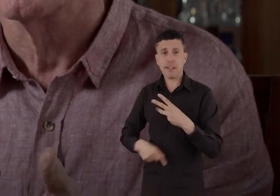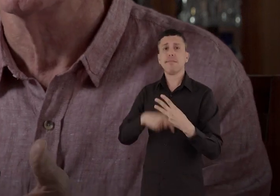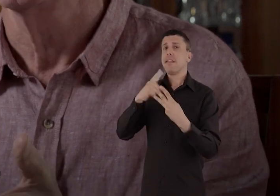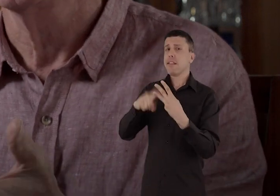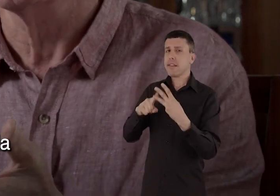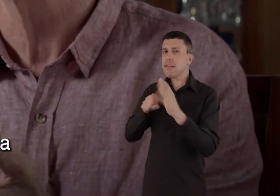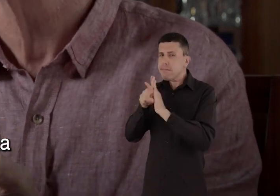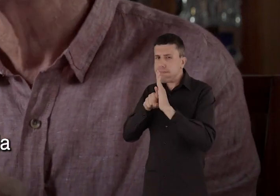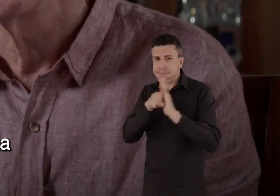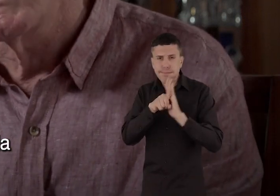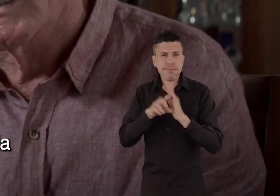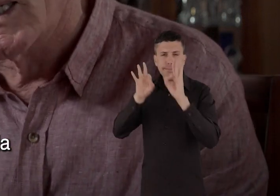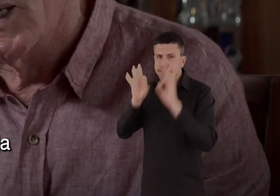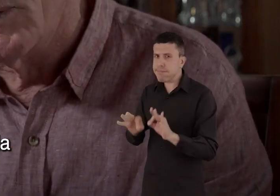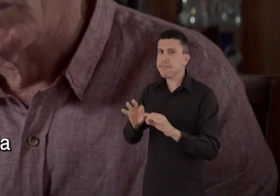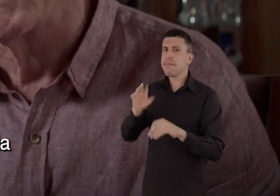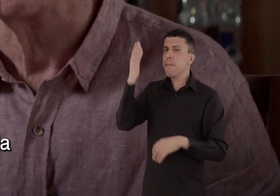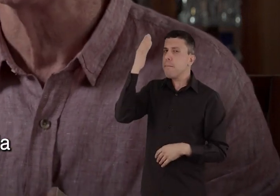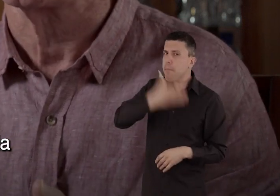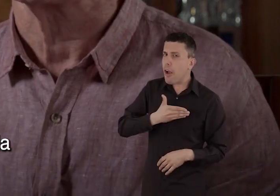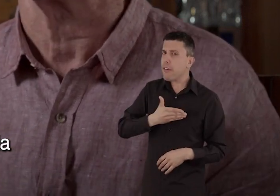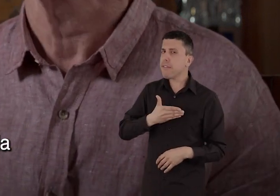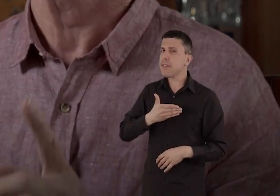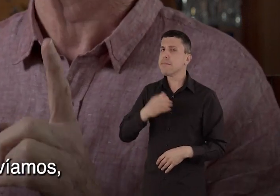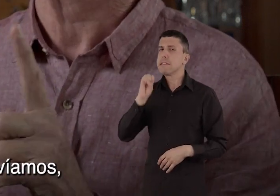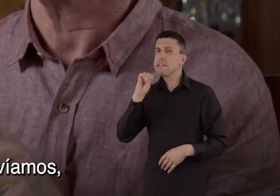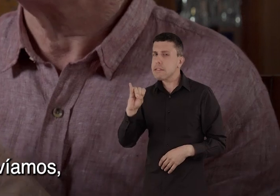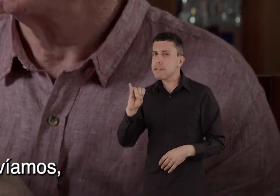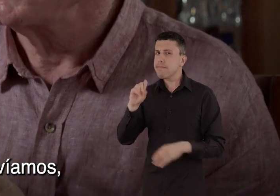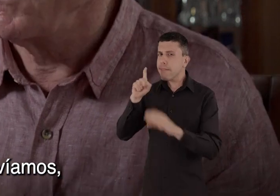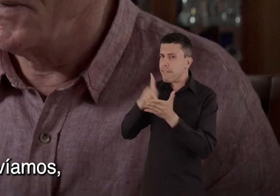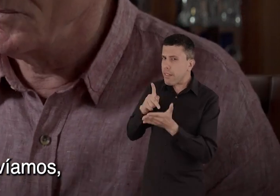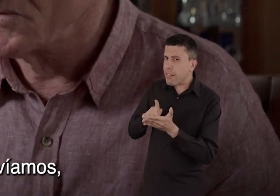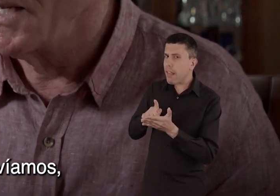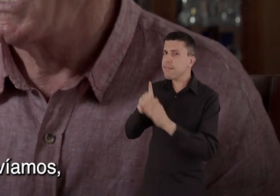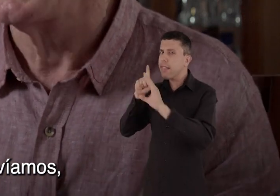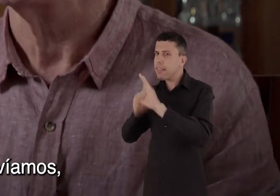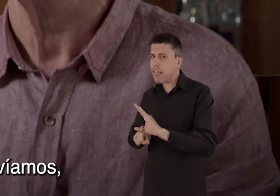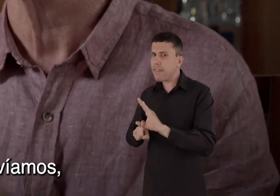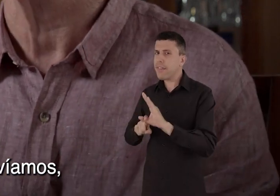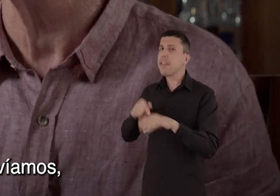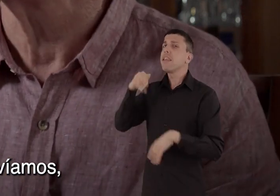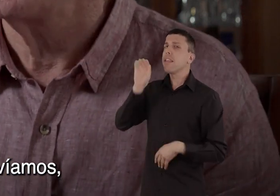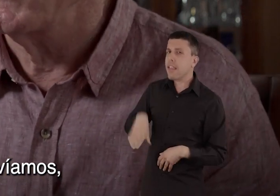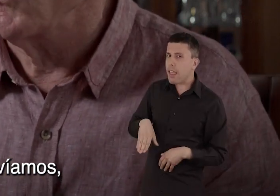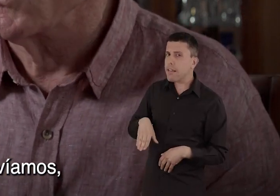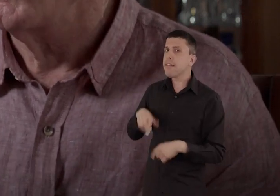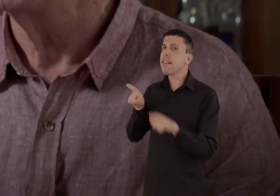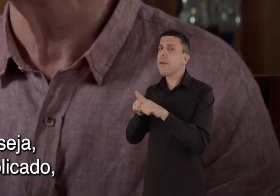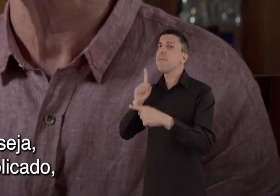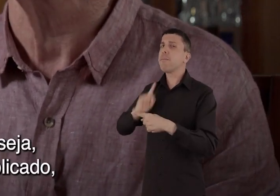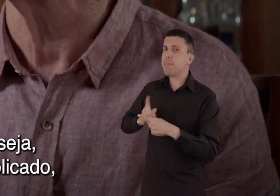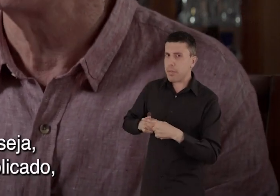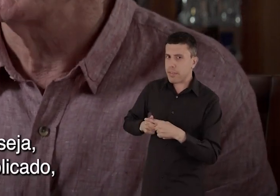dívida externa, a auditoria da dívida para constatar se devíamos, a quem